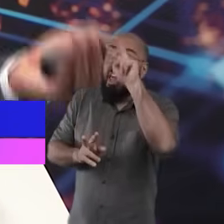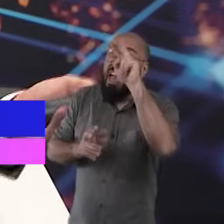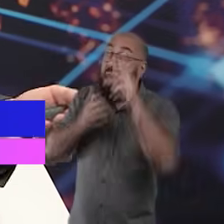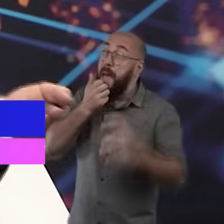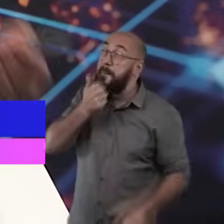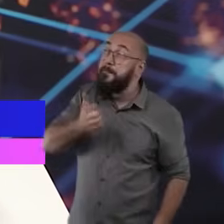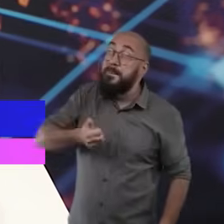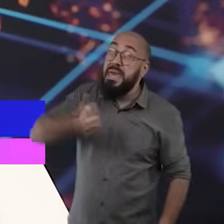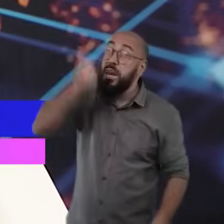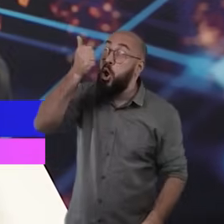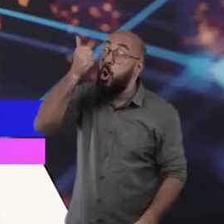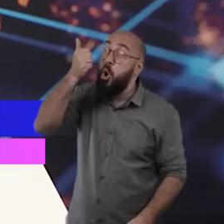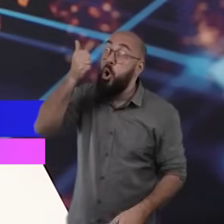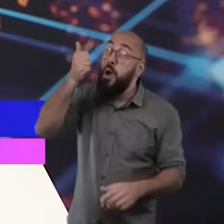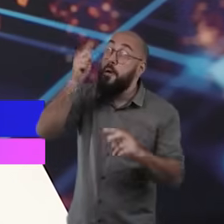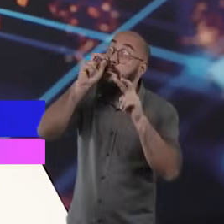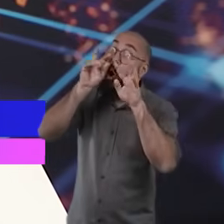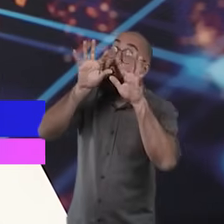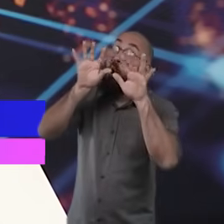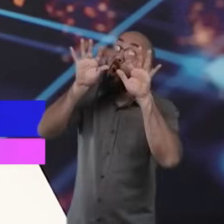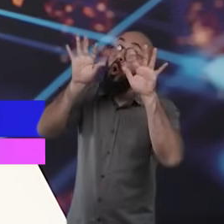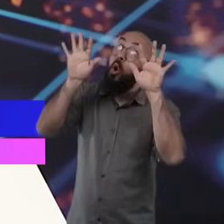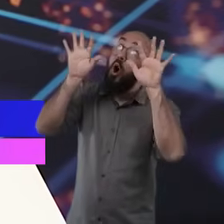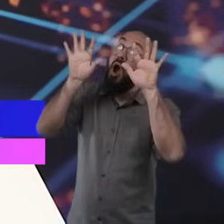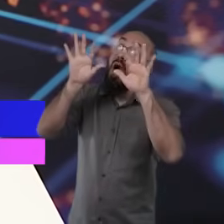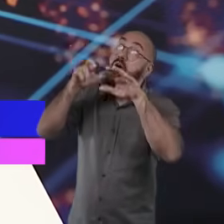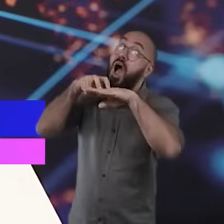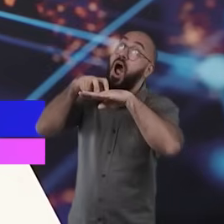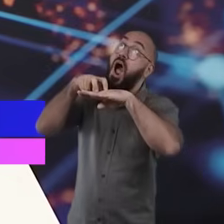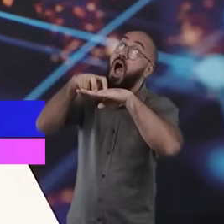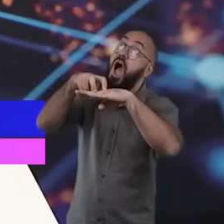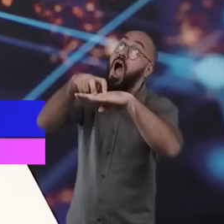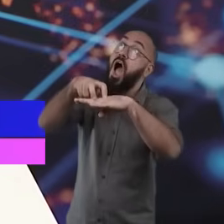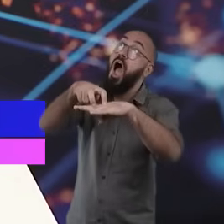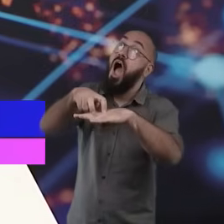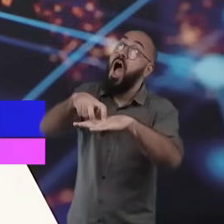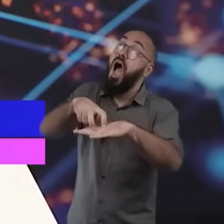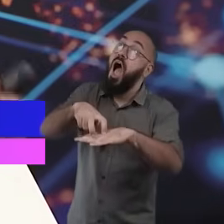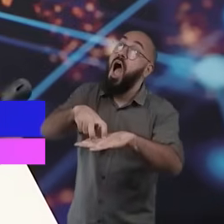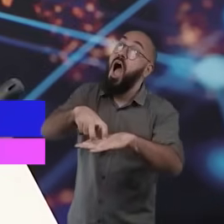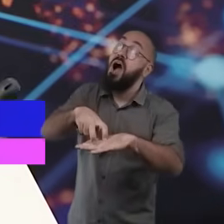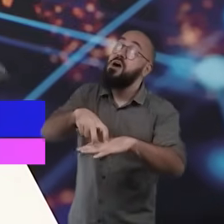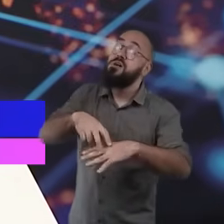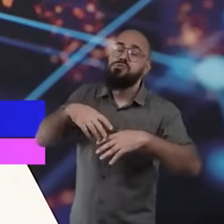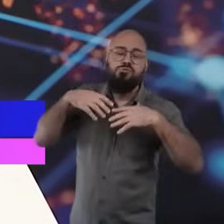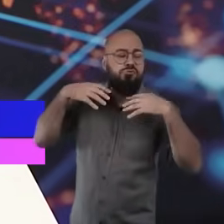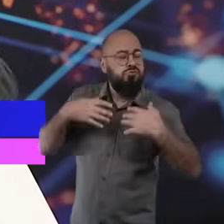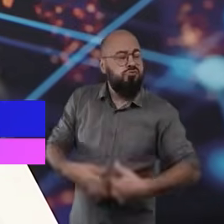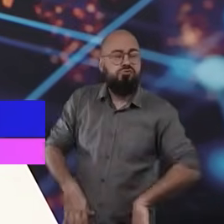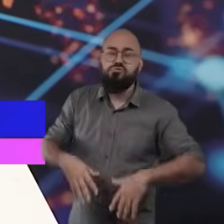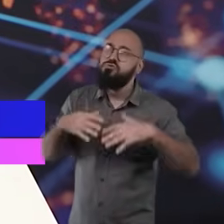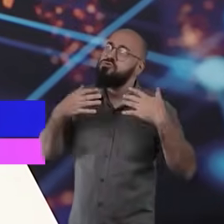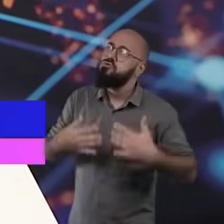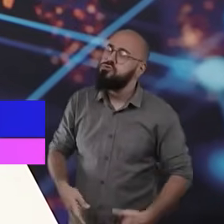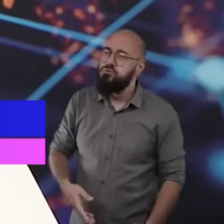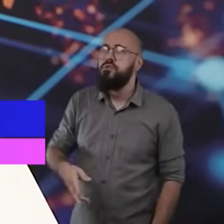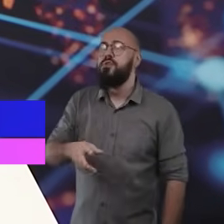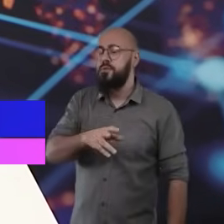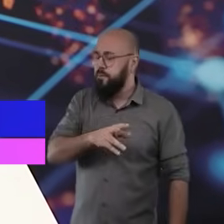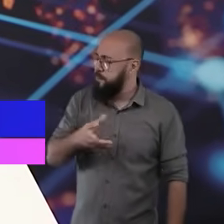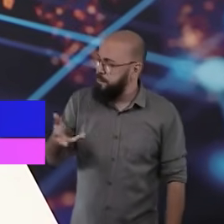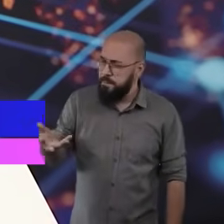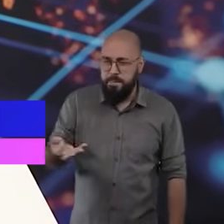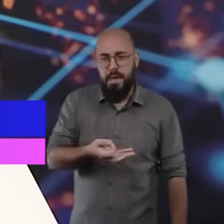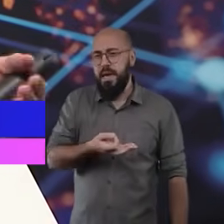que nunca ninguém que vê, viu. Jesus surgindo para nos buscar. E